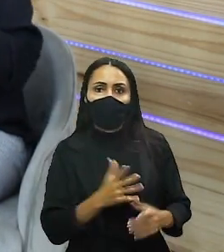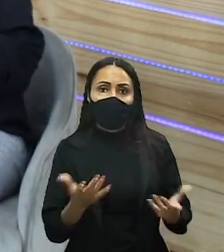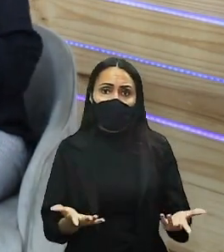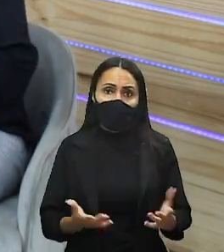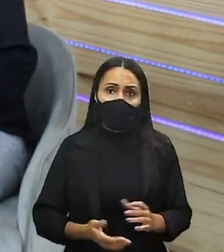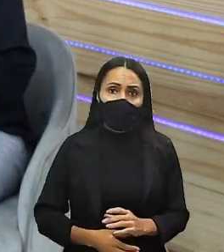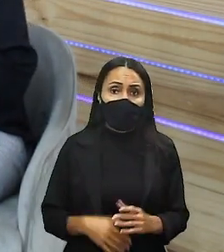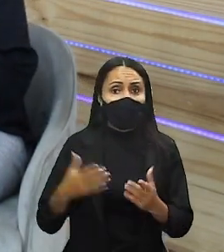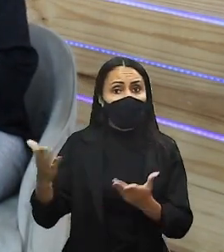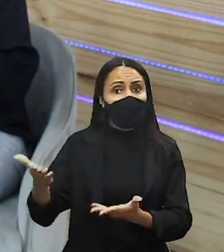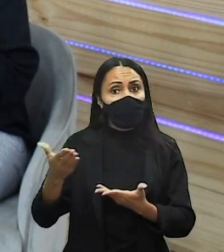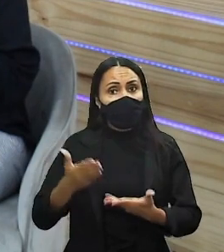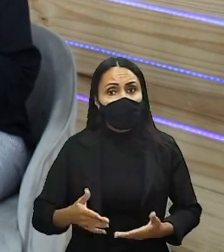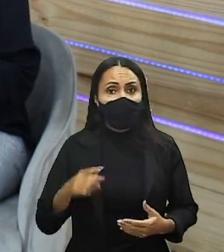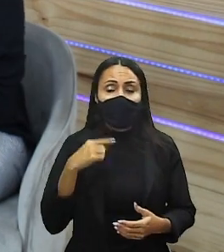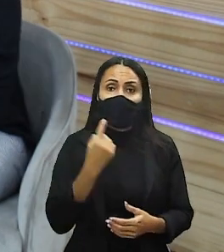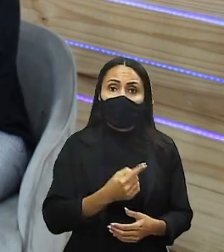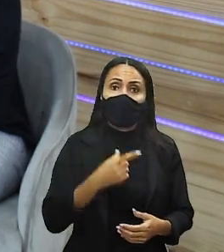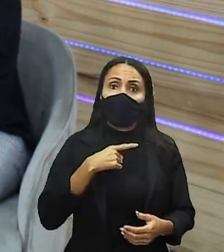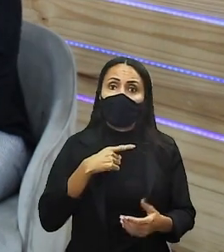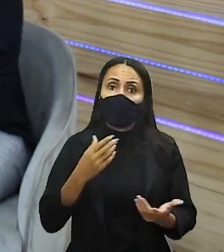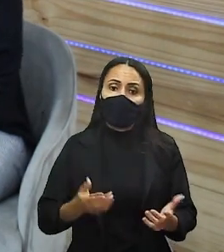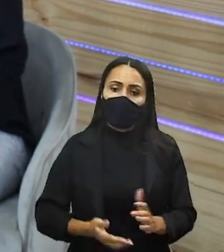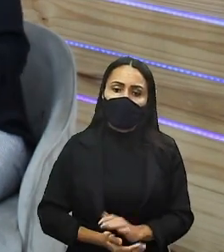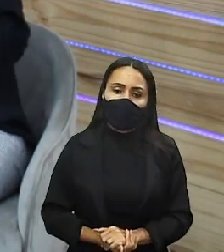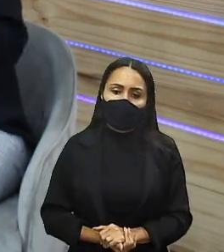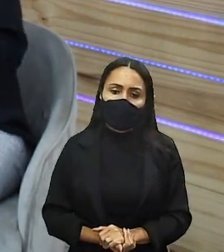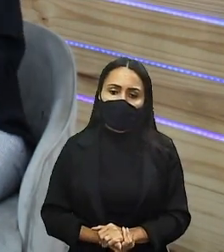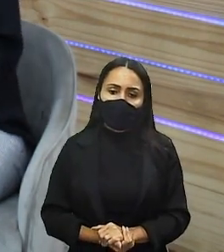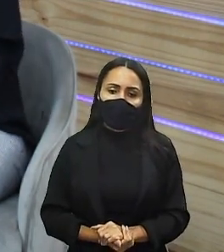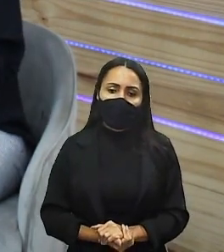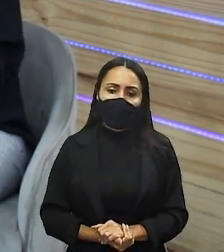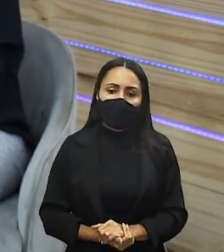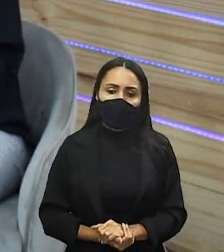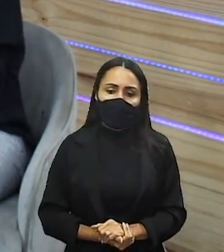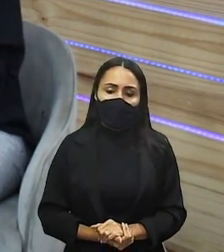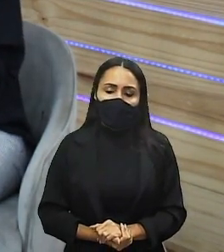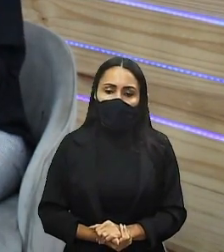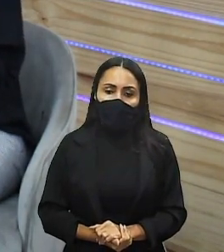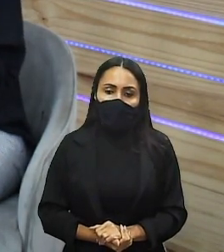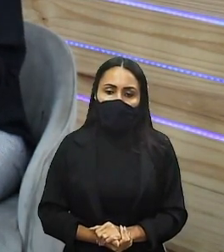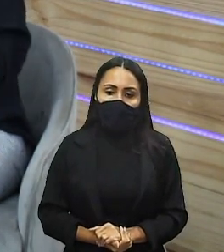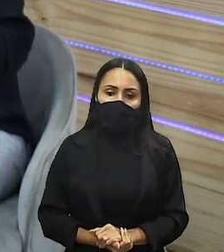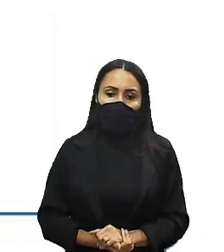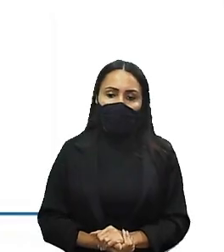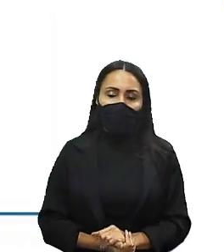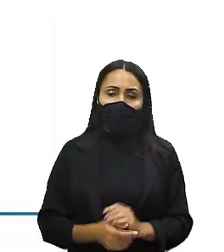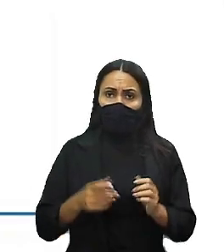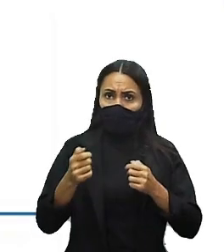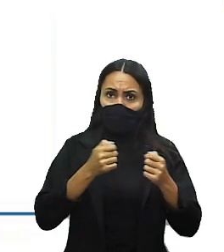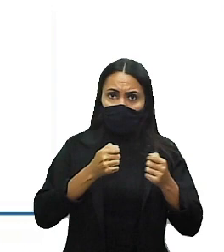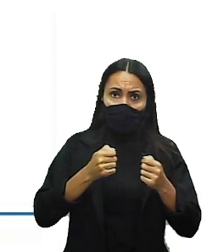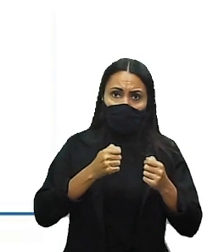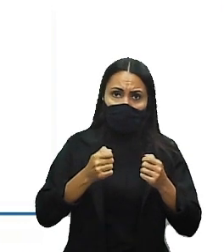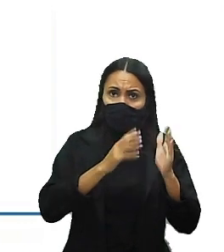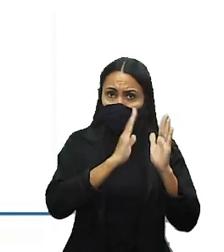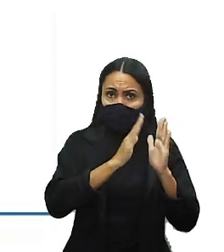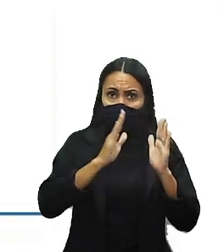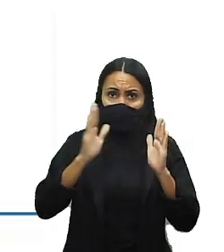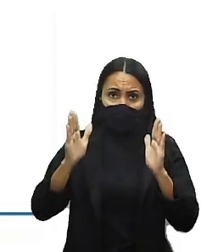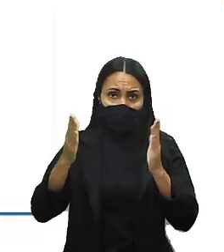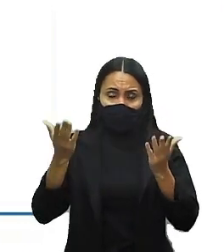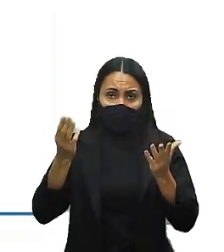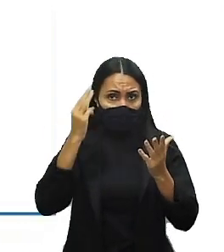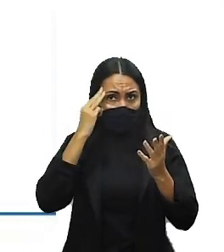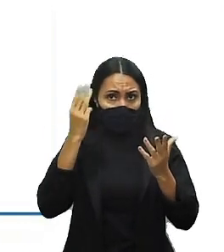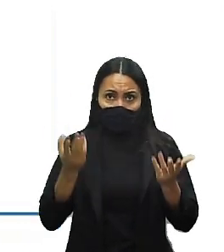a receptividade que a gente está tendo dentro da biblioteca, né? Estou sendo apenas um guardião de memória, né? Um controlador do acervo, ou me